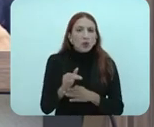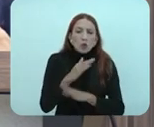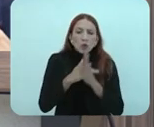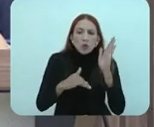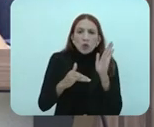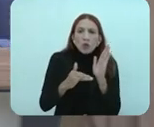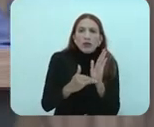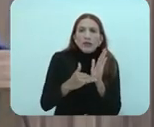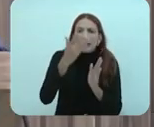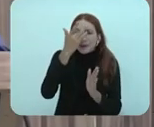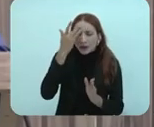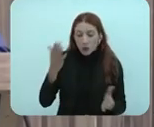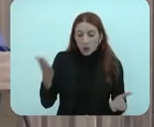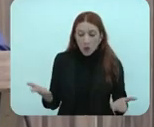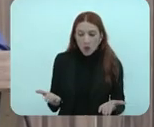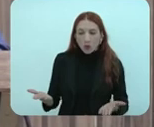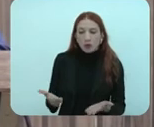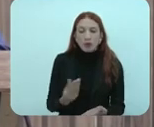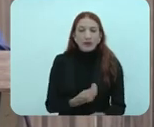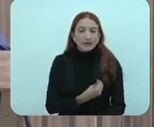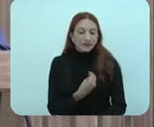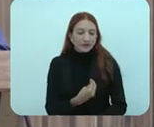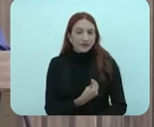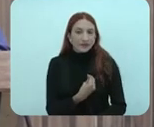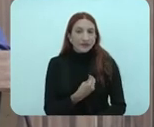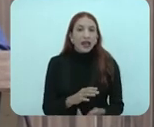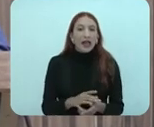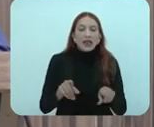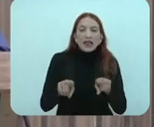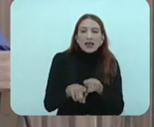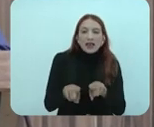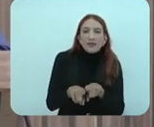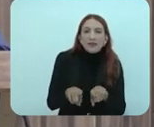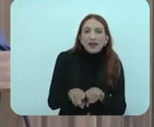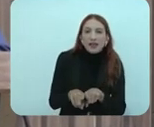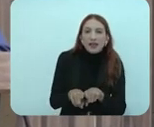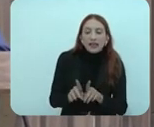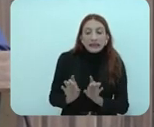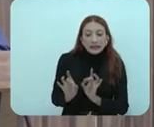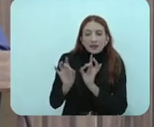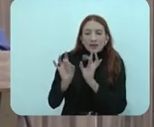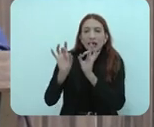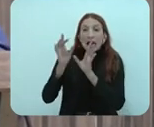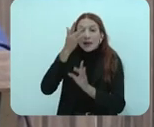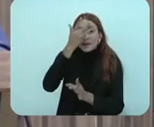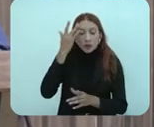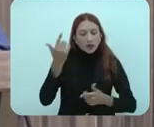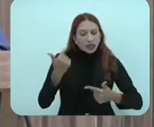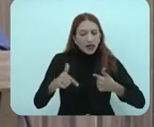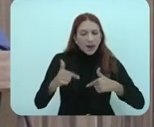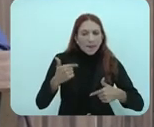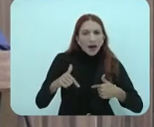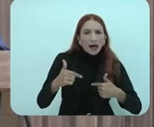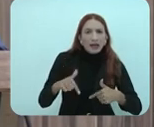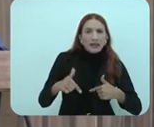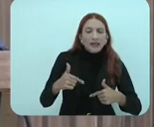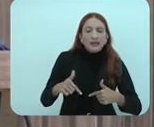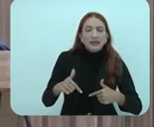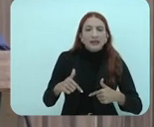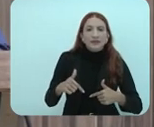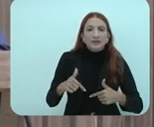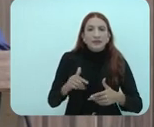aqui presente. Quero saudar os representantes aqui da Vigilância Sanitária. Hoje nós estamos aqui